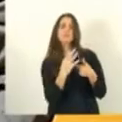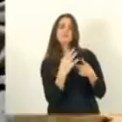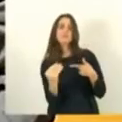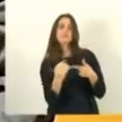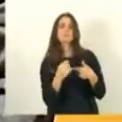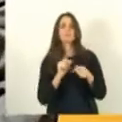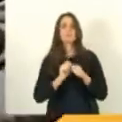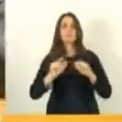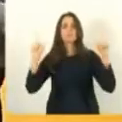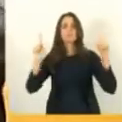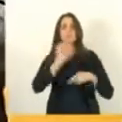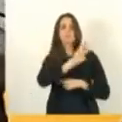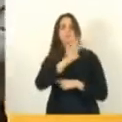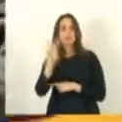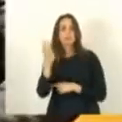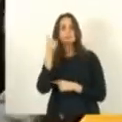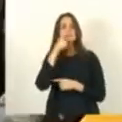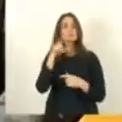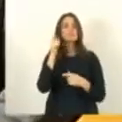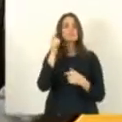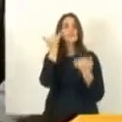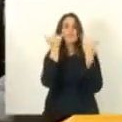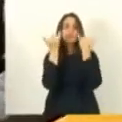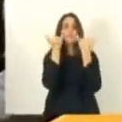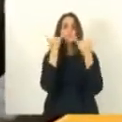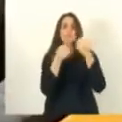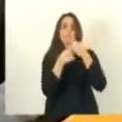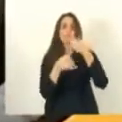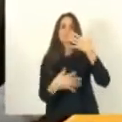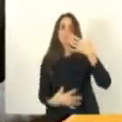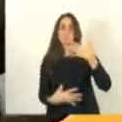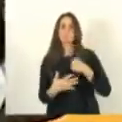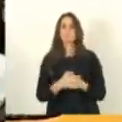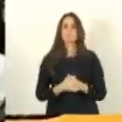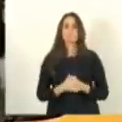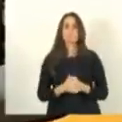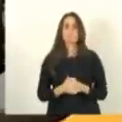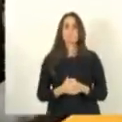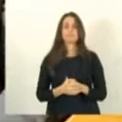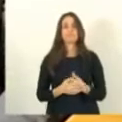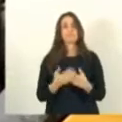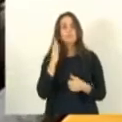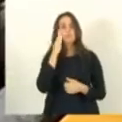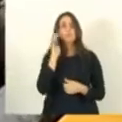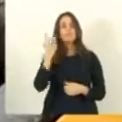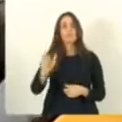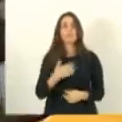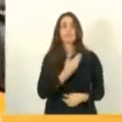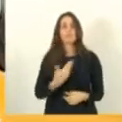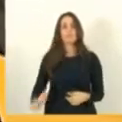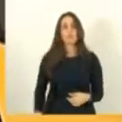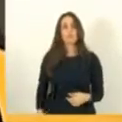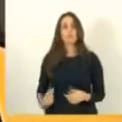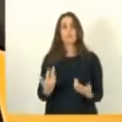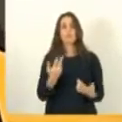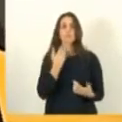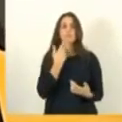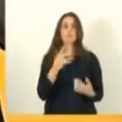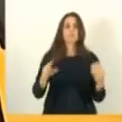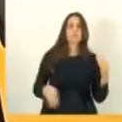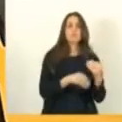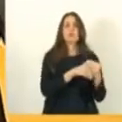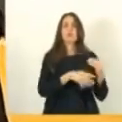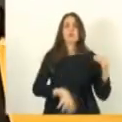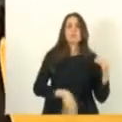compreendo o mérito da matéria, compreendo também o entendimento do governo em relação a ter que botar aditivos a cada vez